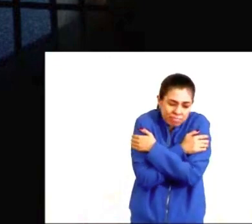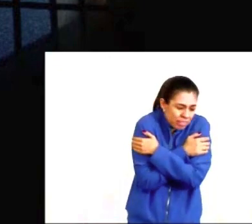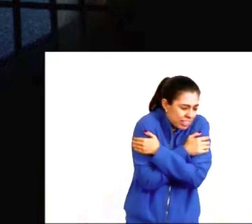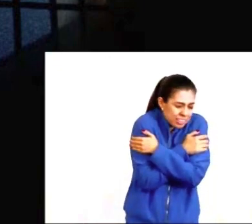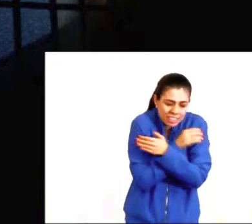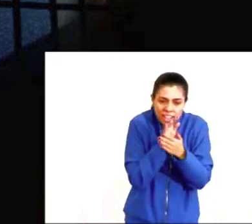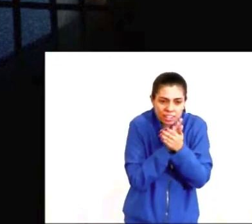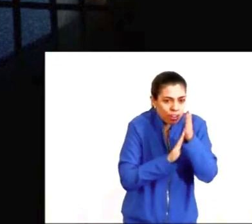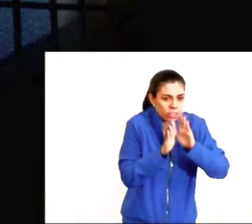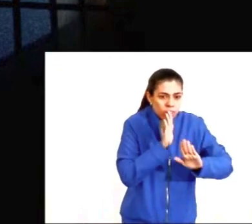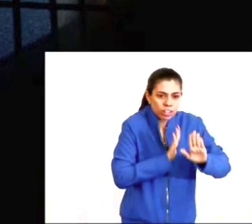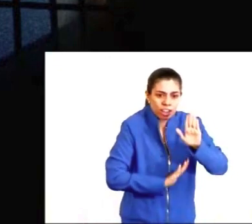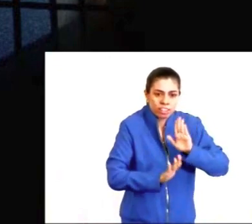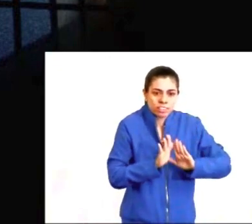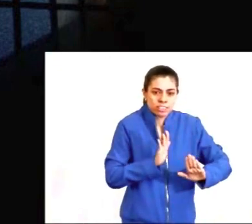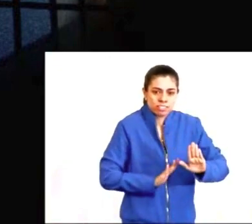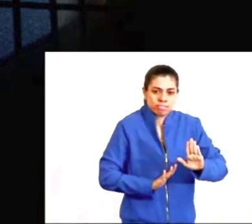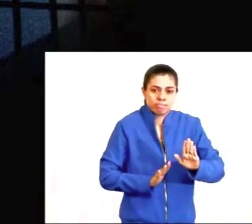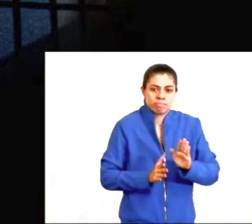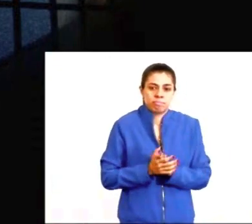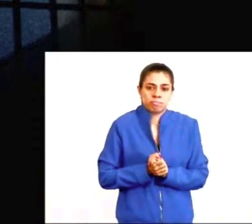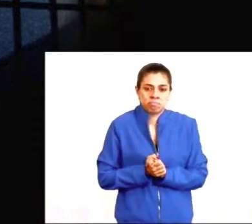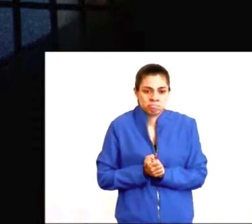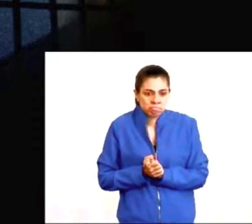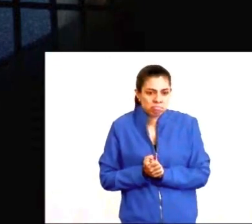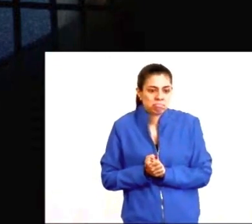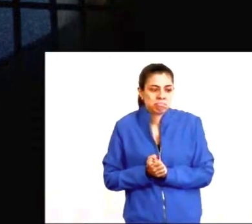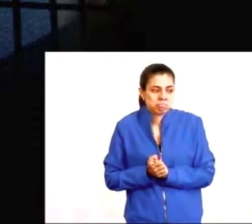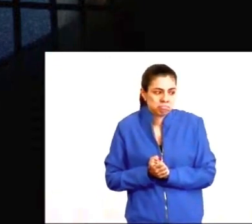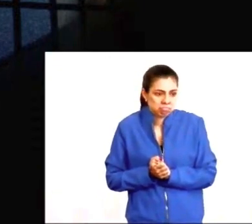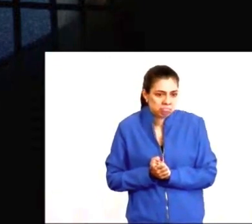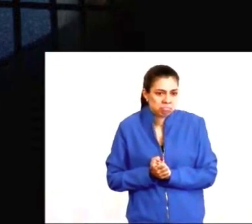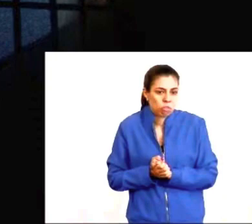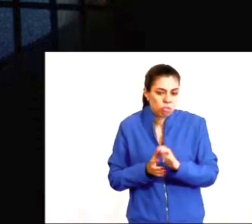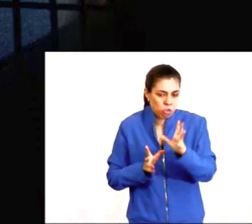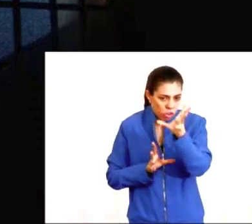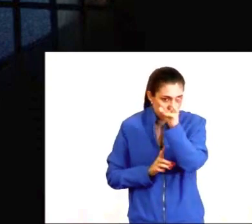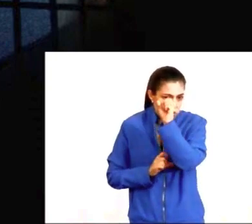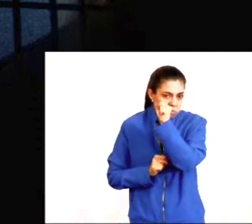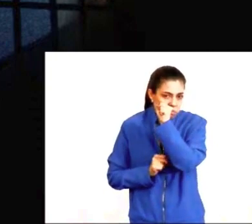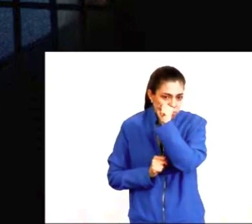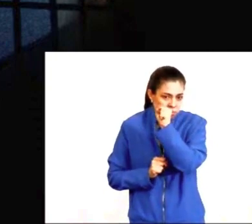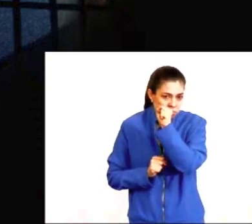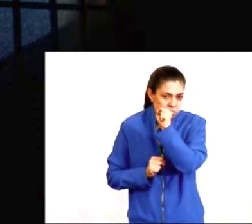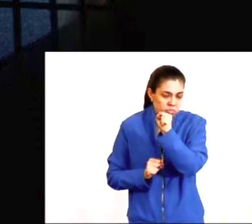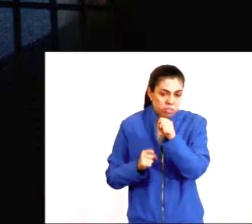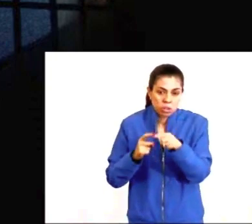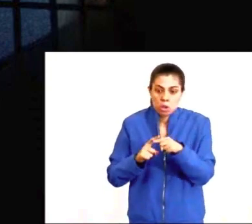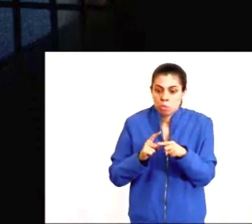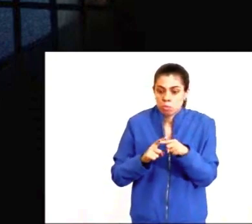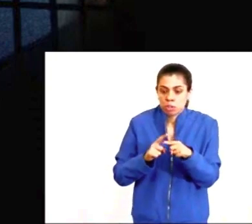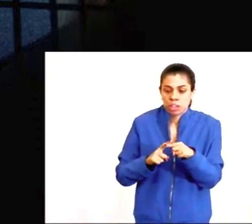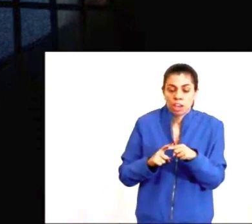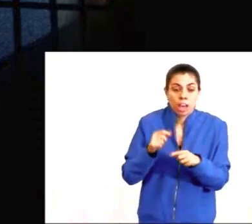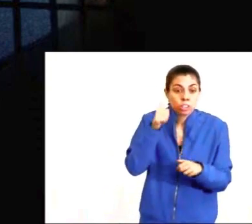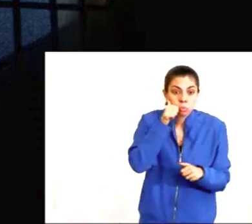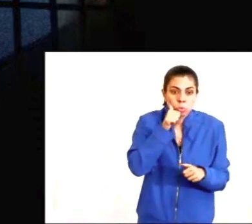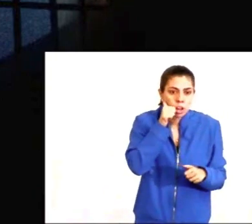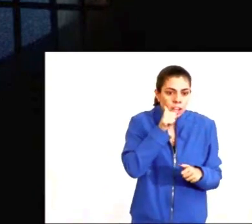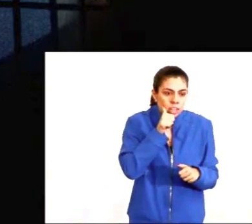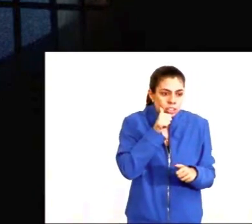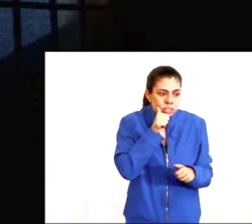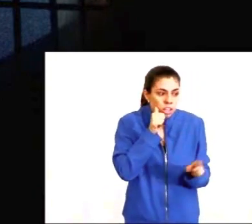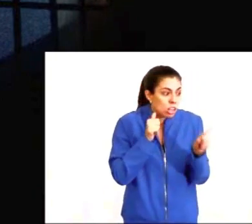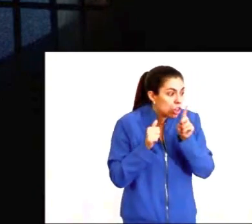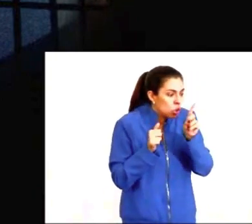essa também é uma passagem muito intensa, porque elas já estavam tomadas de uma novidade muito grande,